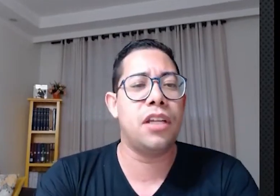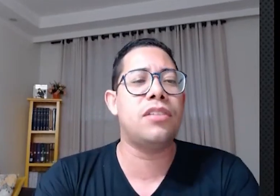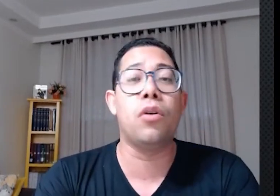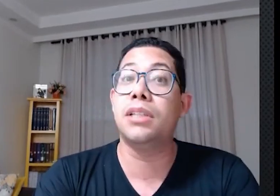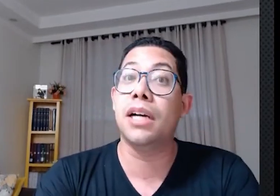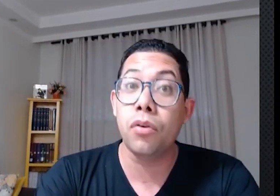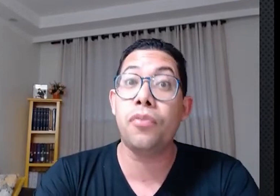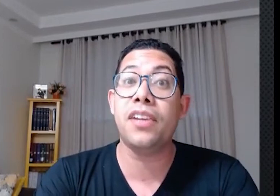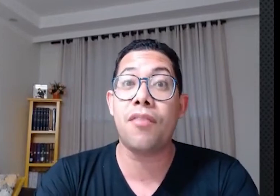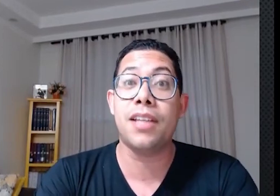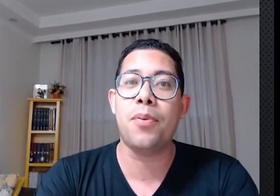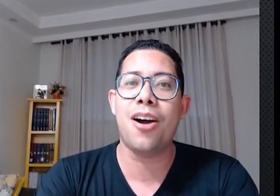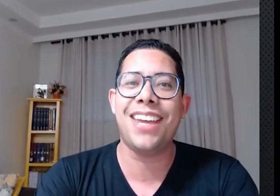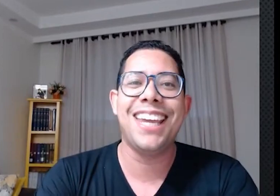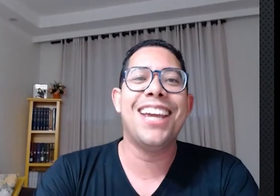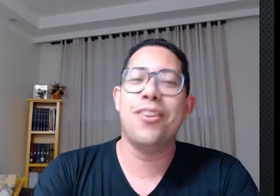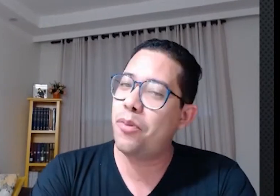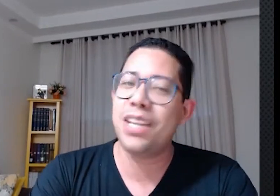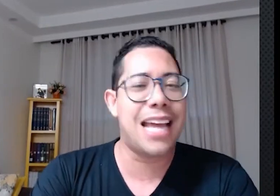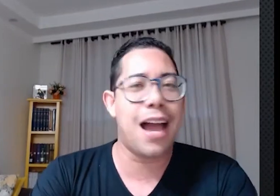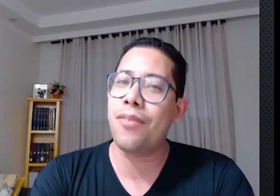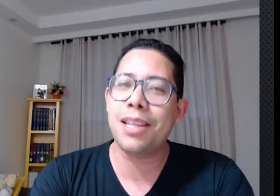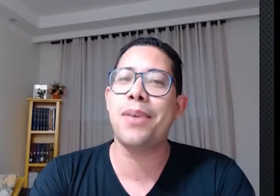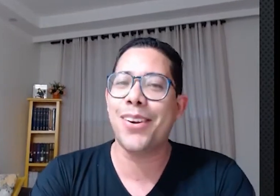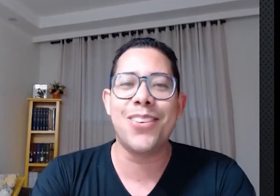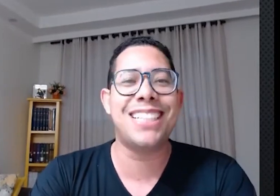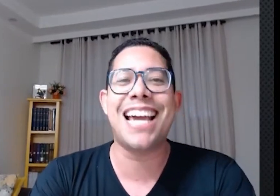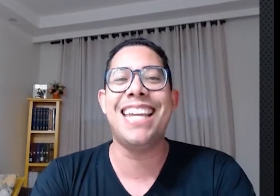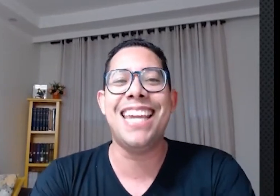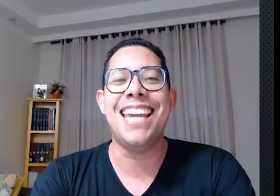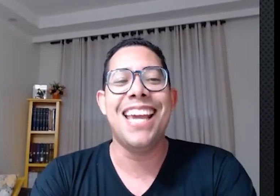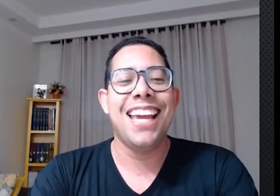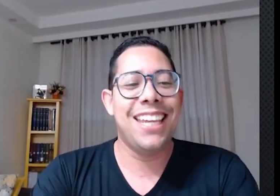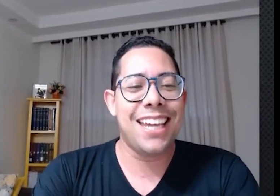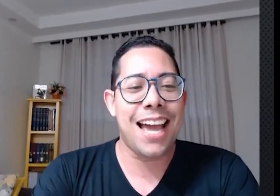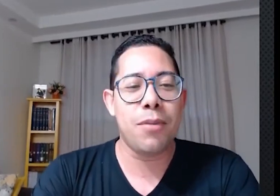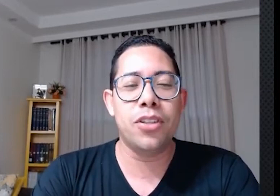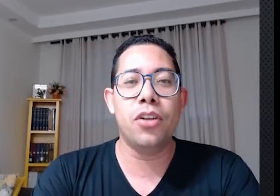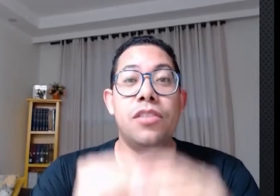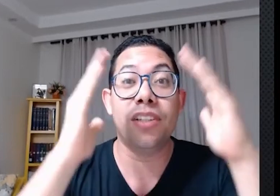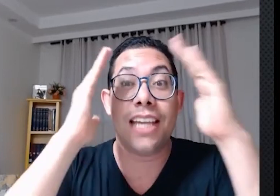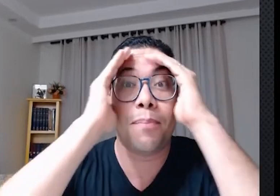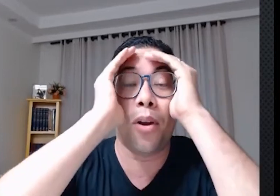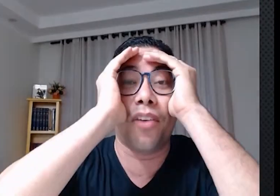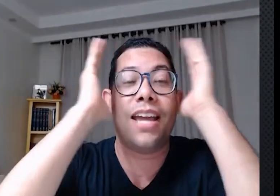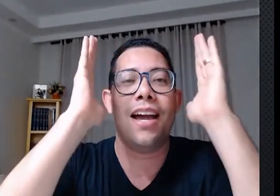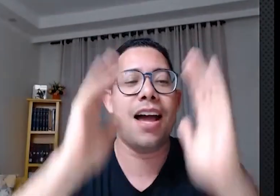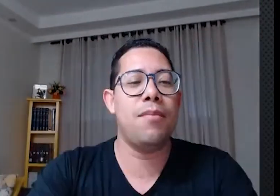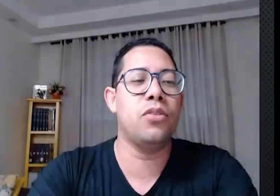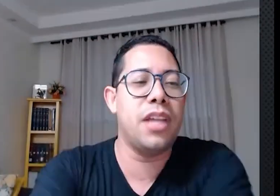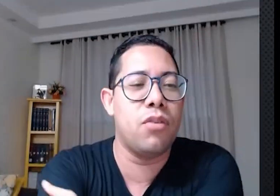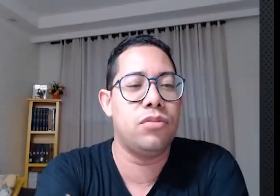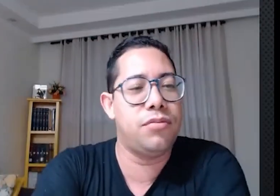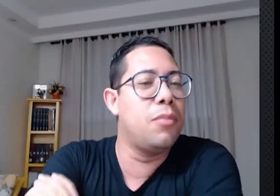Se você não está anotando, no final vai ter prova, hein? No final vai ter perguntas aí. E, ai, meu Deus, se você reprovar, hein?